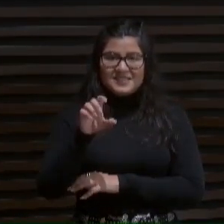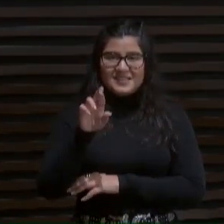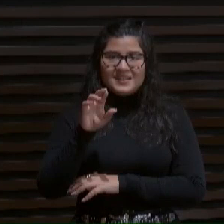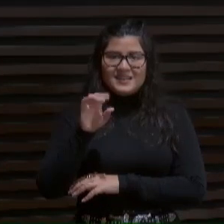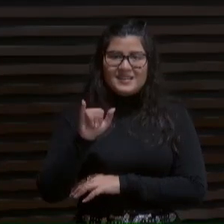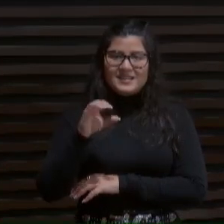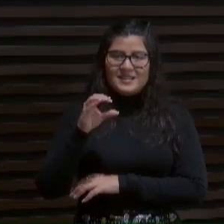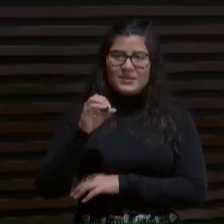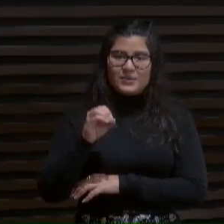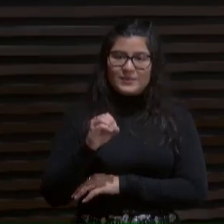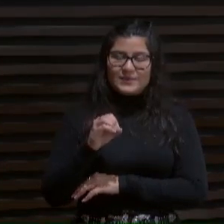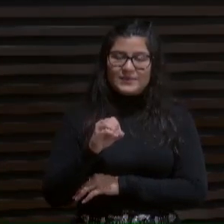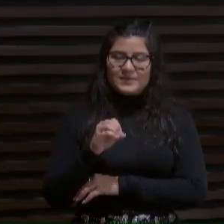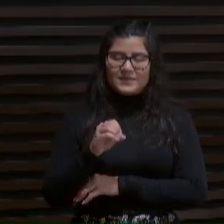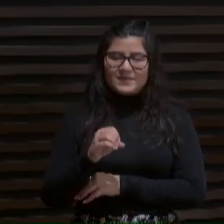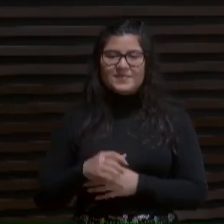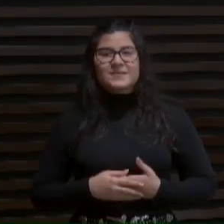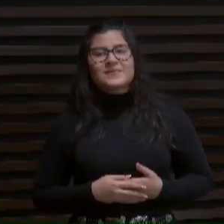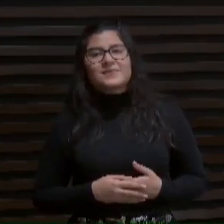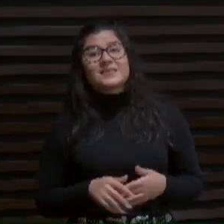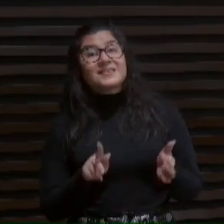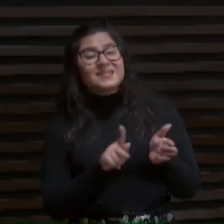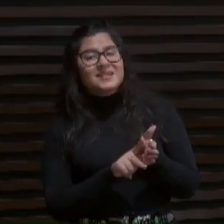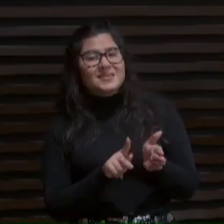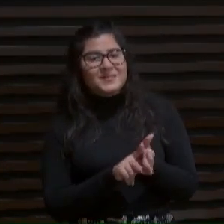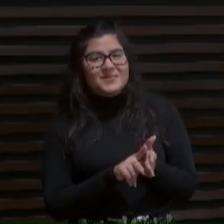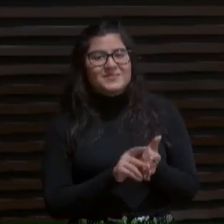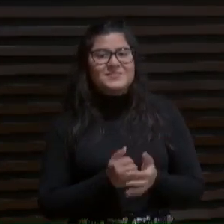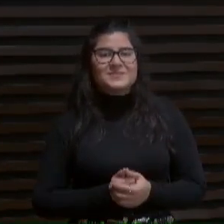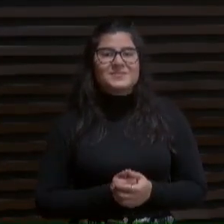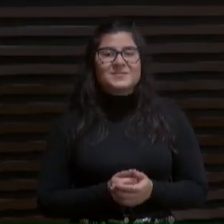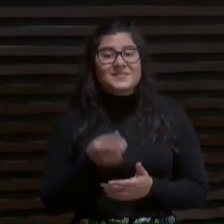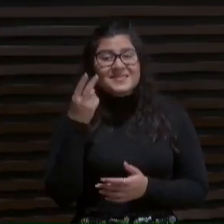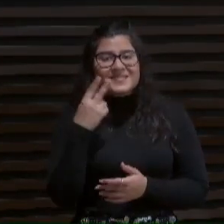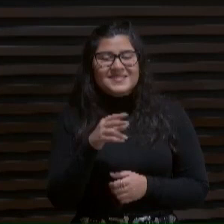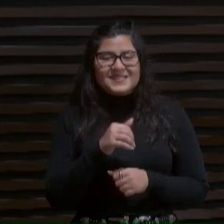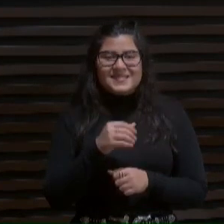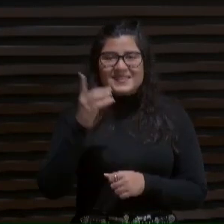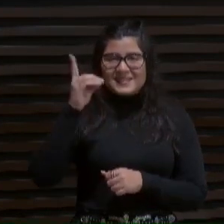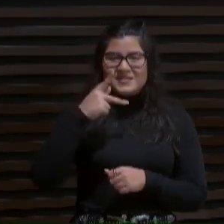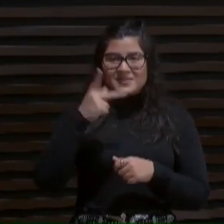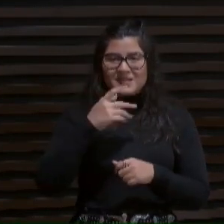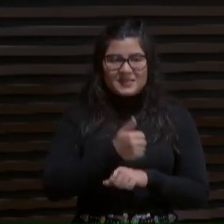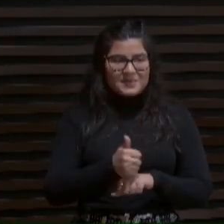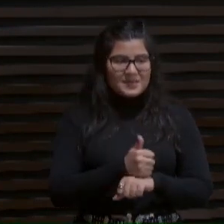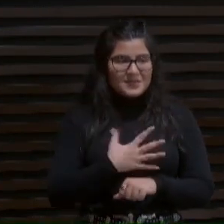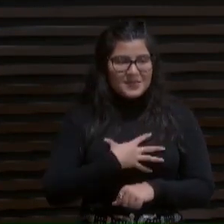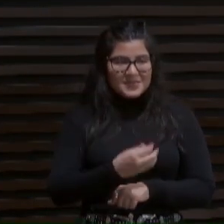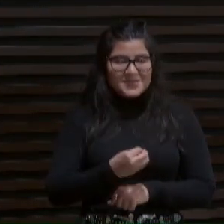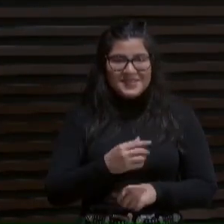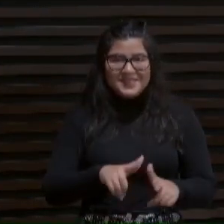dou como ahutzá, como posse, como propriedade. Não é a palavra que Deus tinha dito para Abraão, aos filhos de Israel.